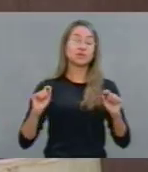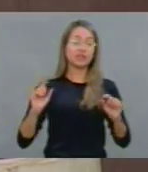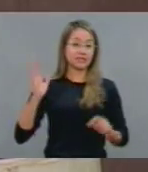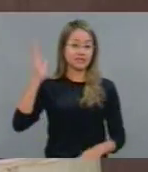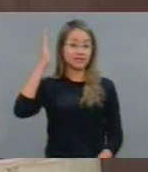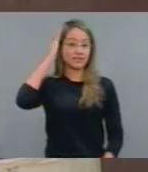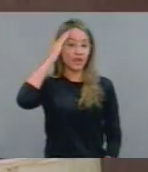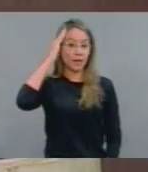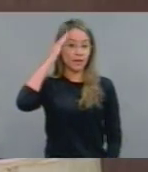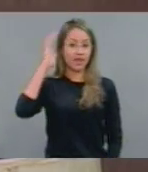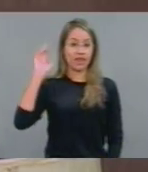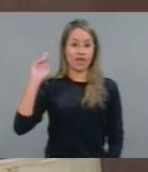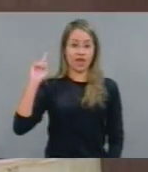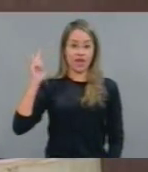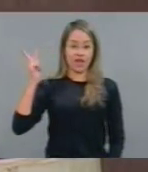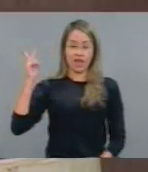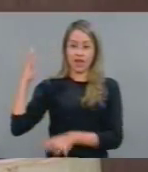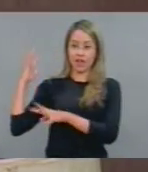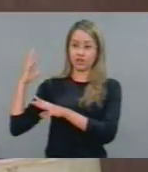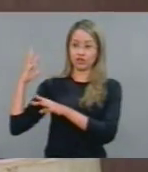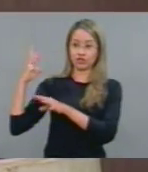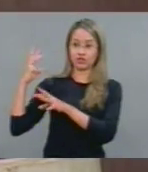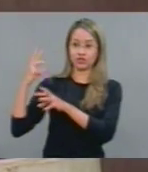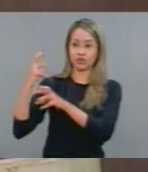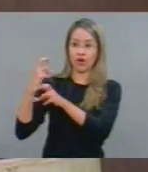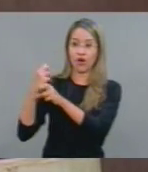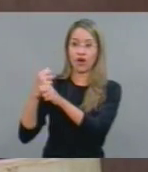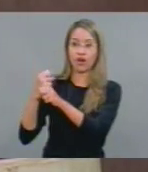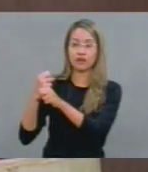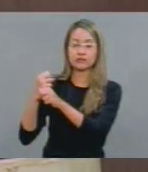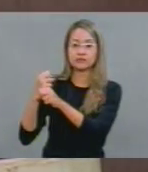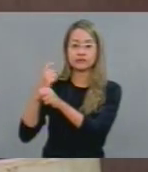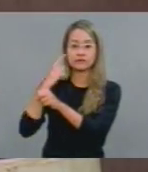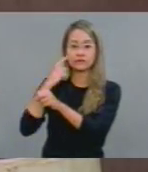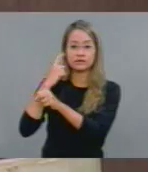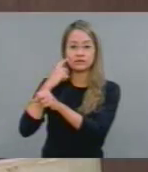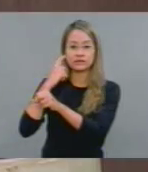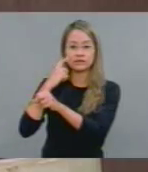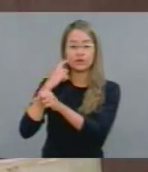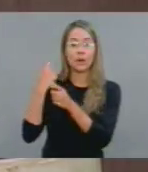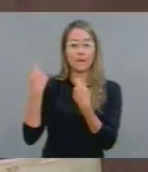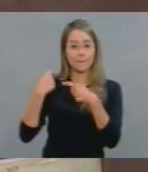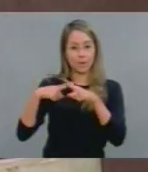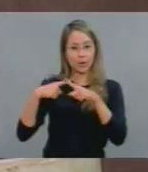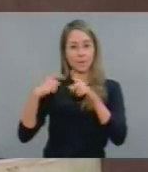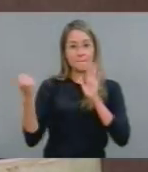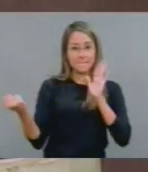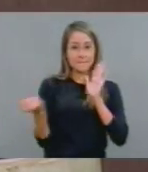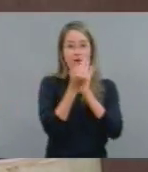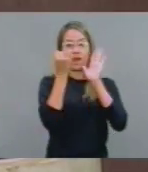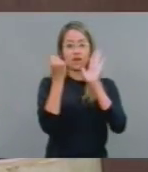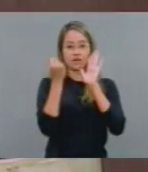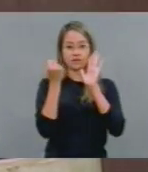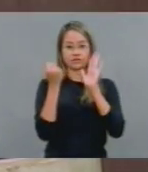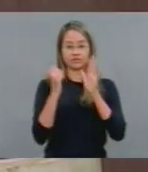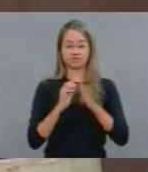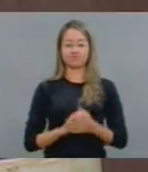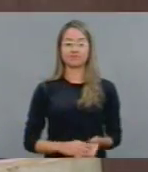saber que a história não trai. Muito cuidado ao escolher os aliados, porque os aliados se voltam depois contra